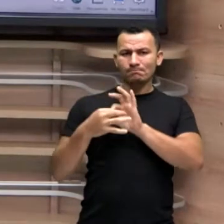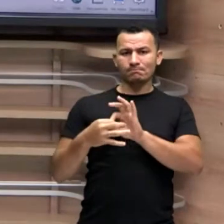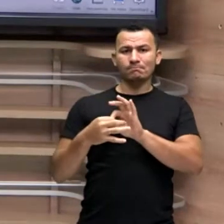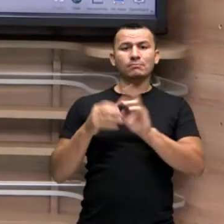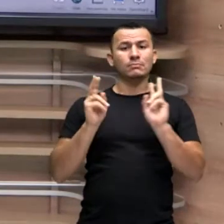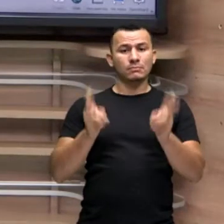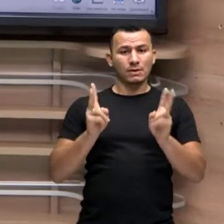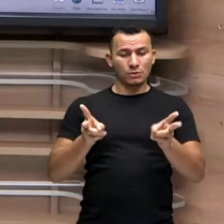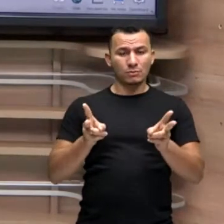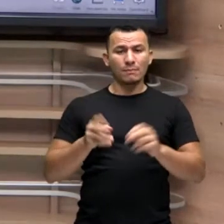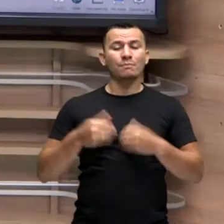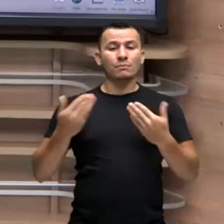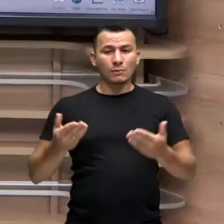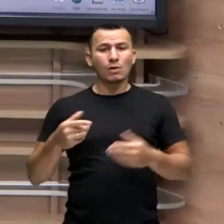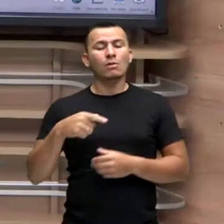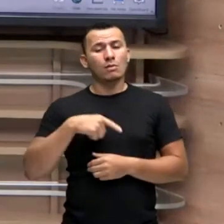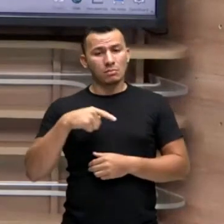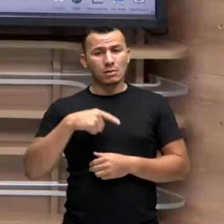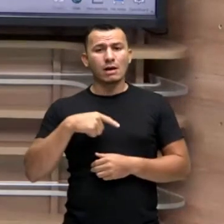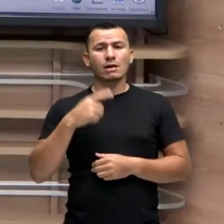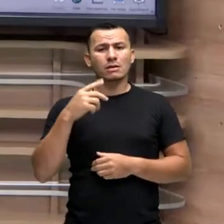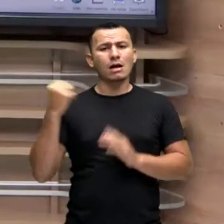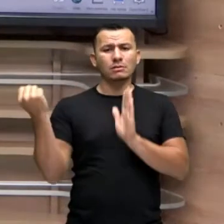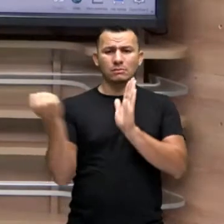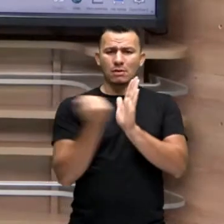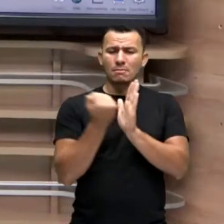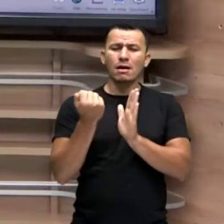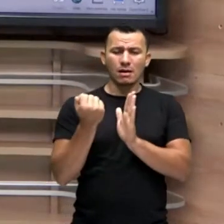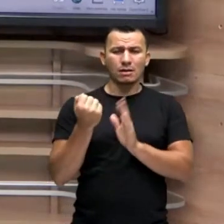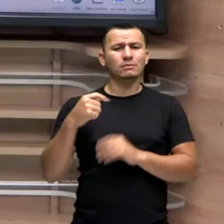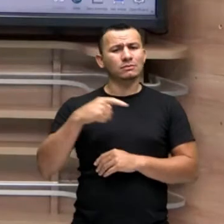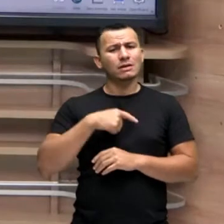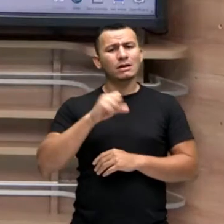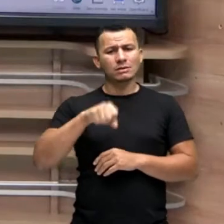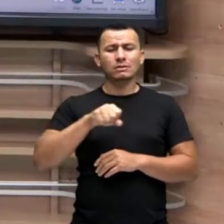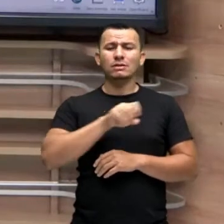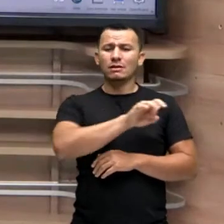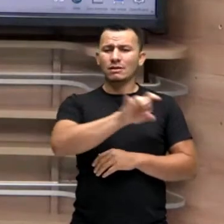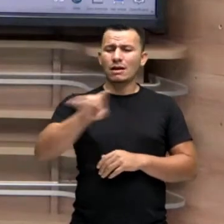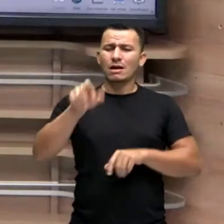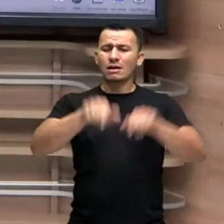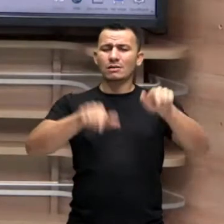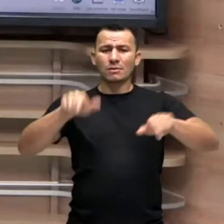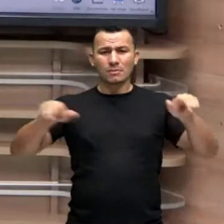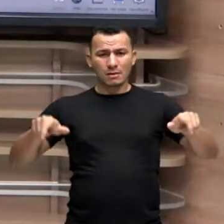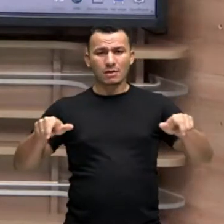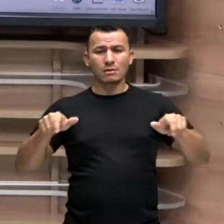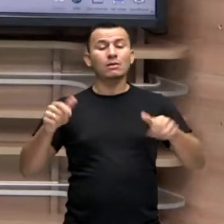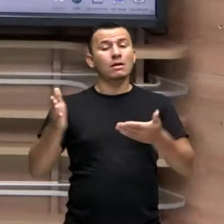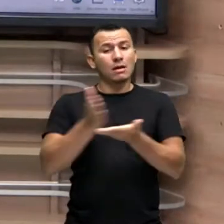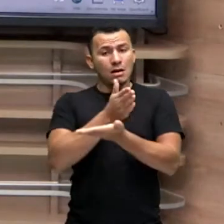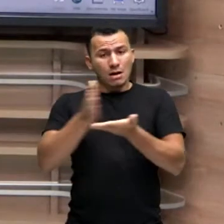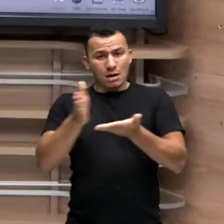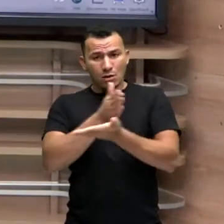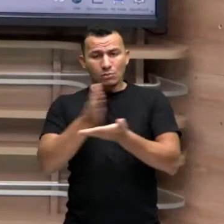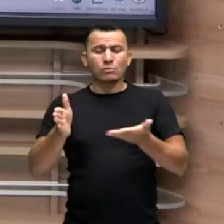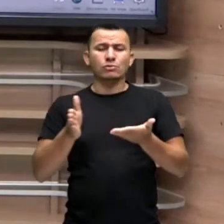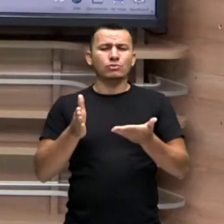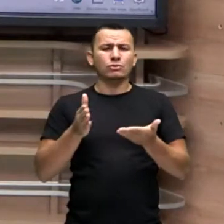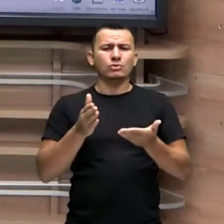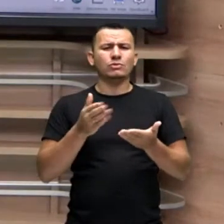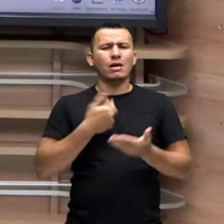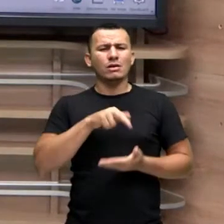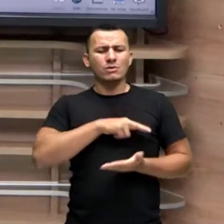cada ser humano tem essa marca do eterno e até a pessoa que às vezes não tem uma crença